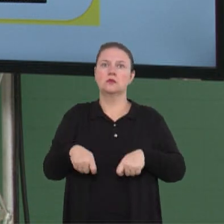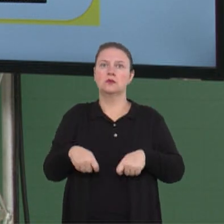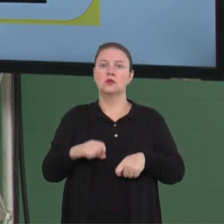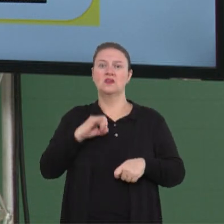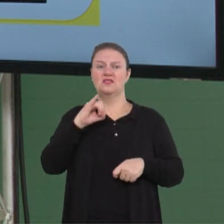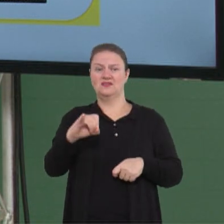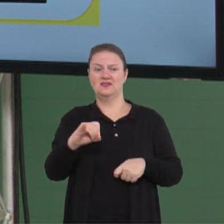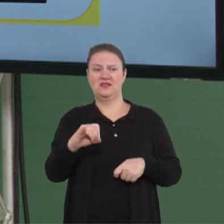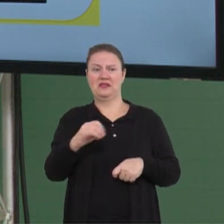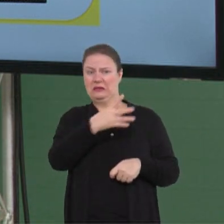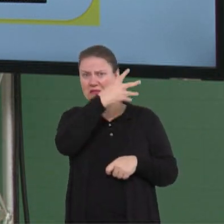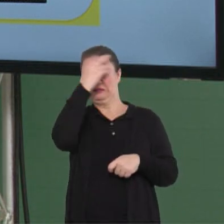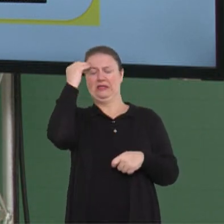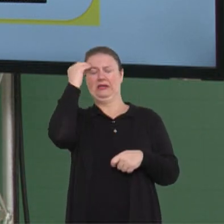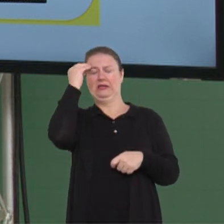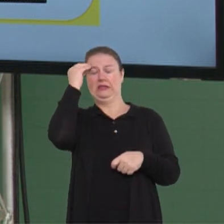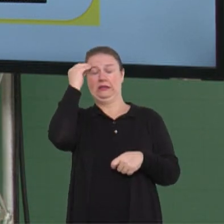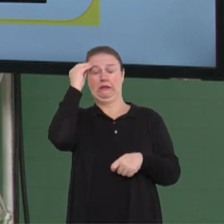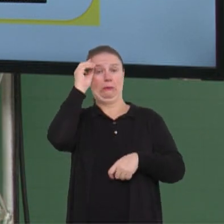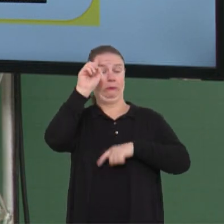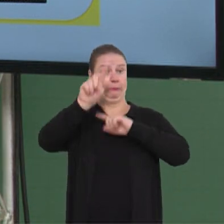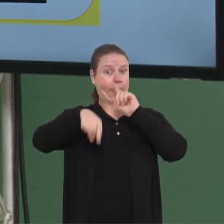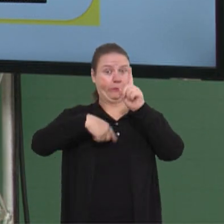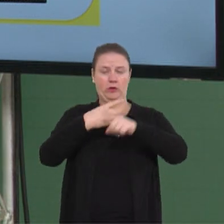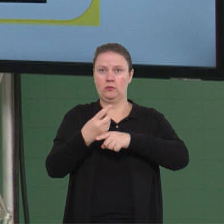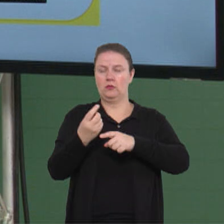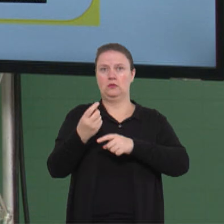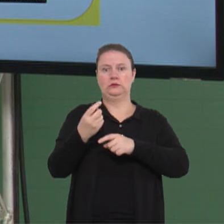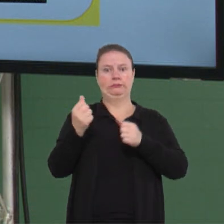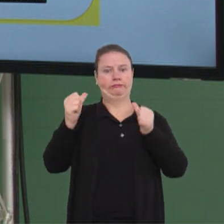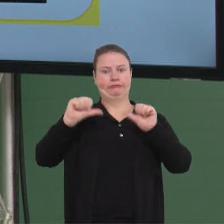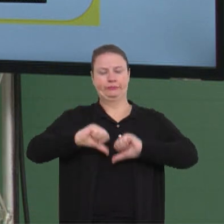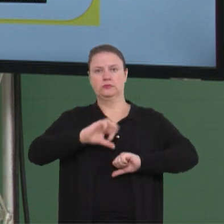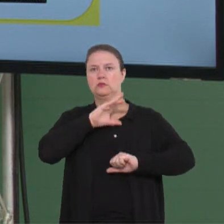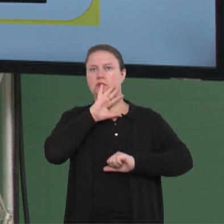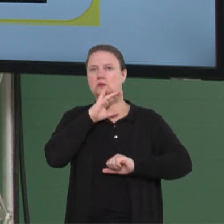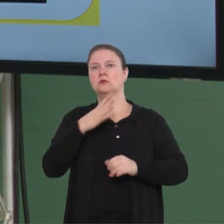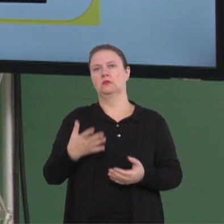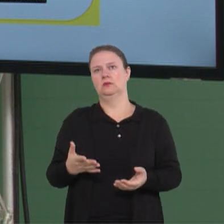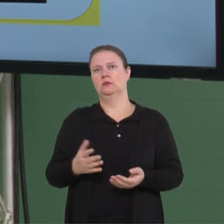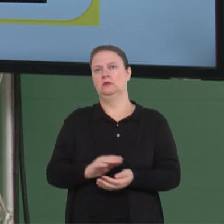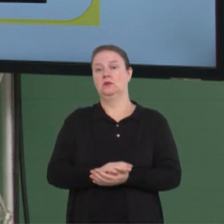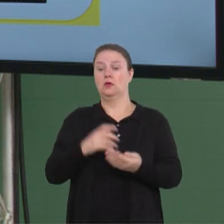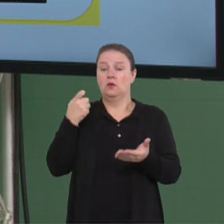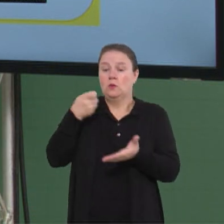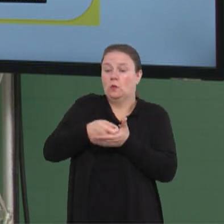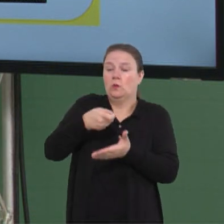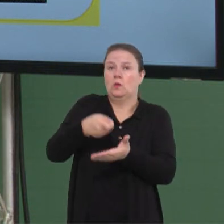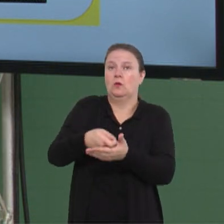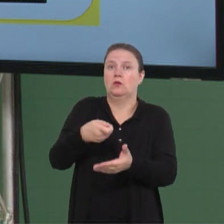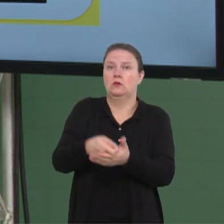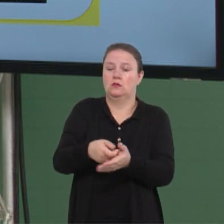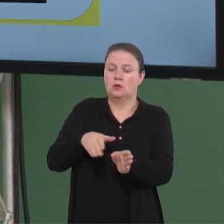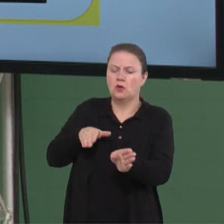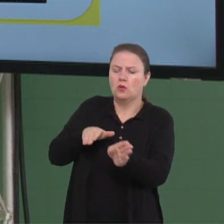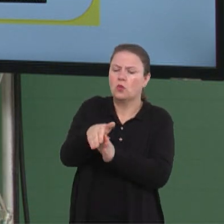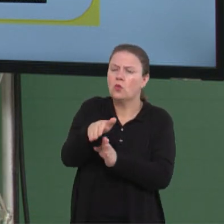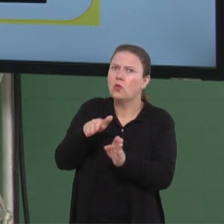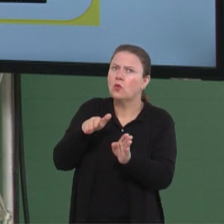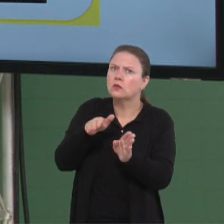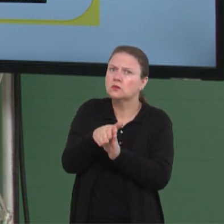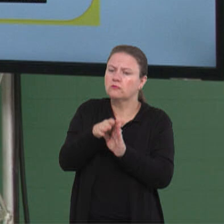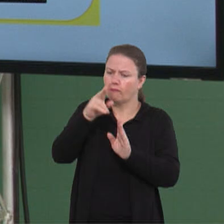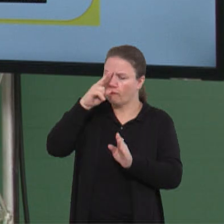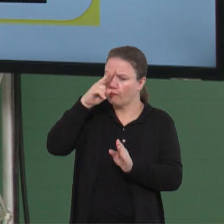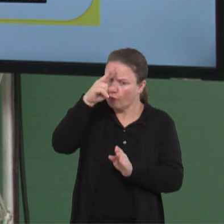depois vai ter consequências negativas por isso que a gente vê utilizar uma haste porque é uma obrigação é um conselho forte a